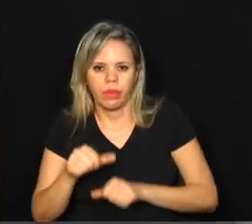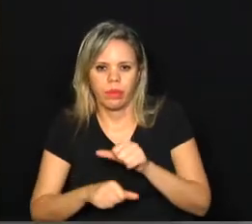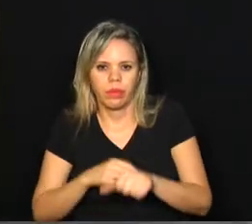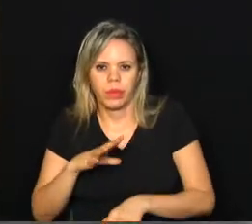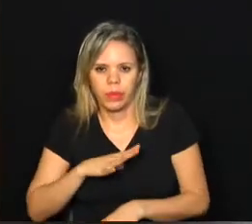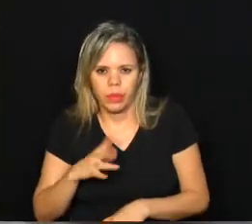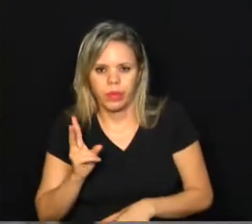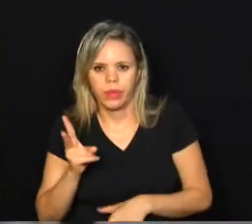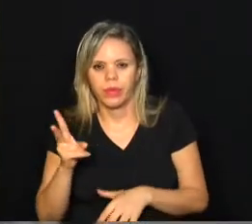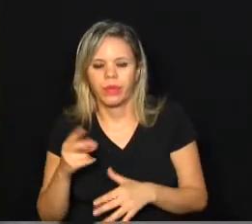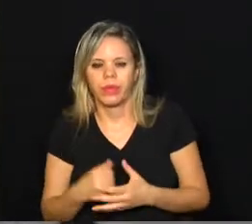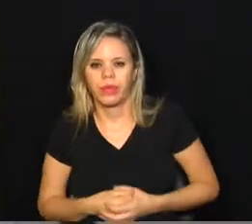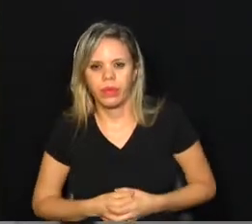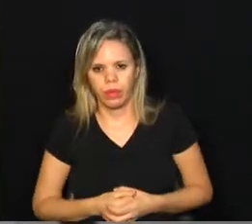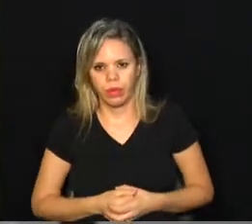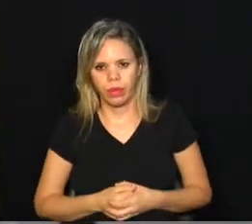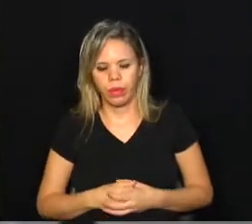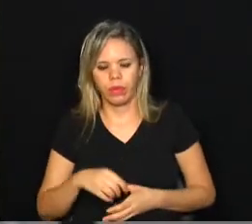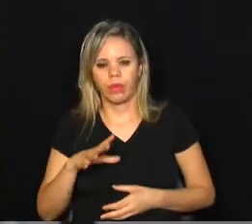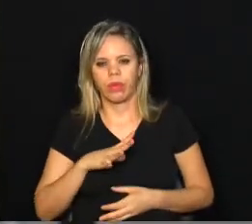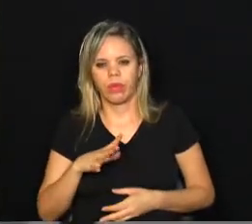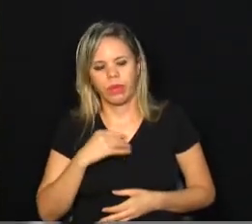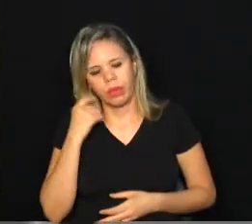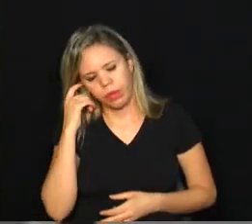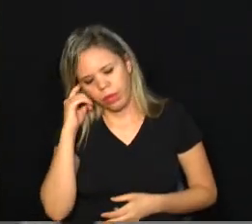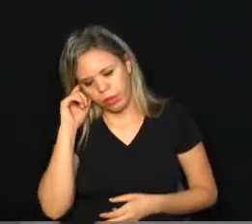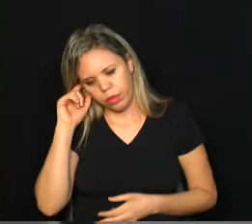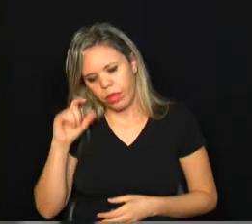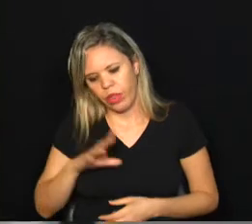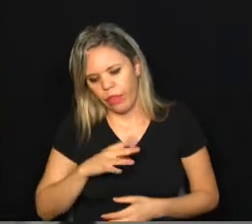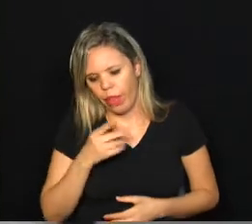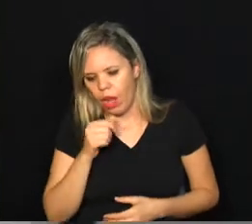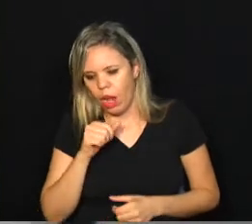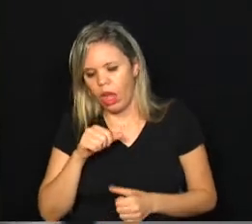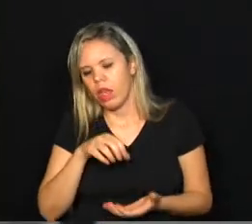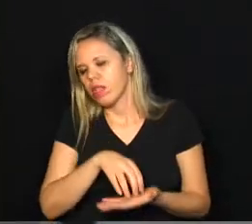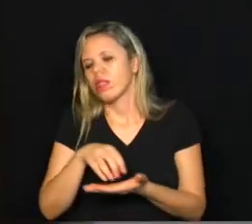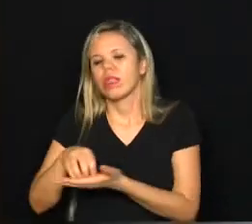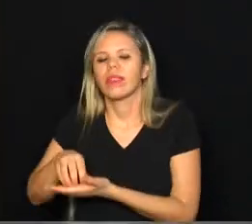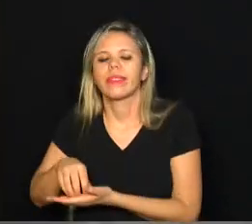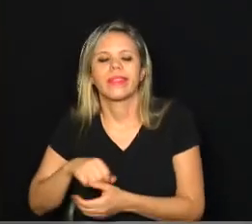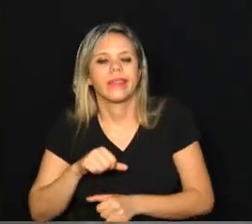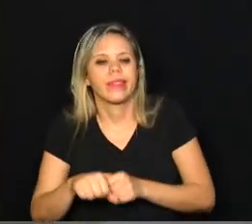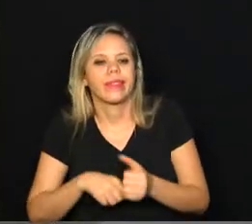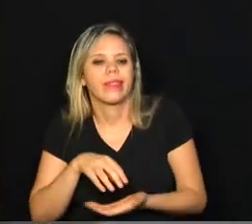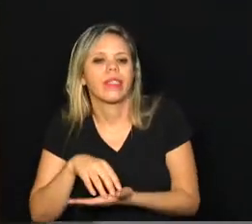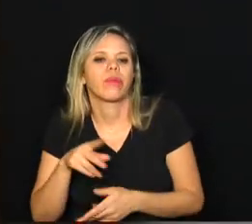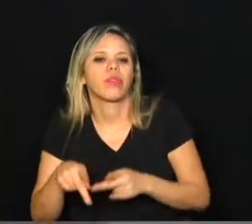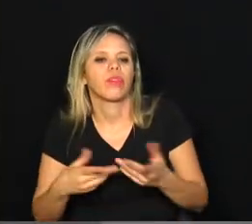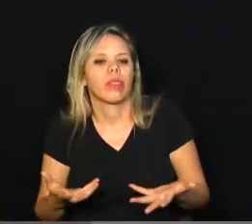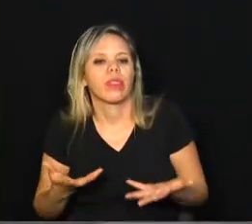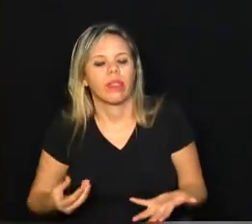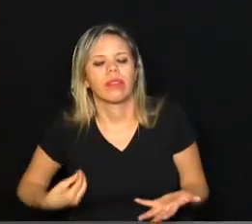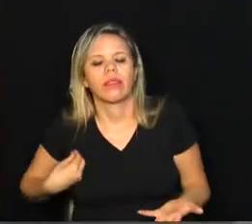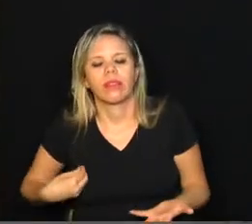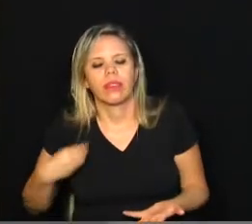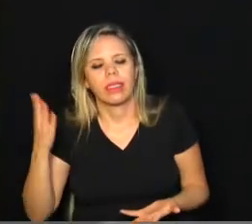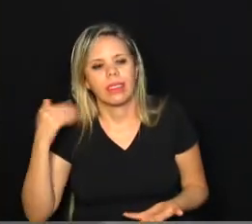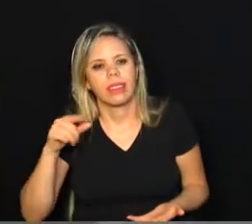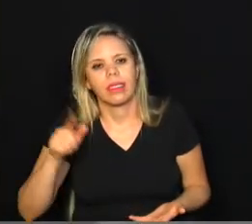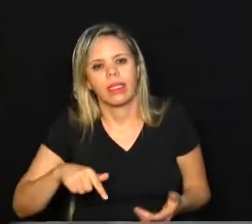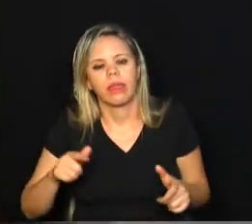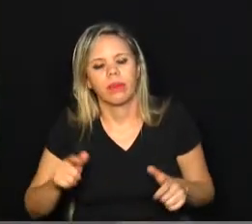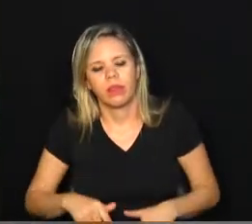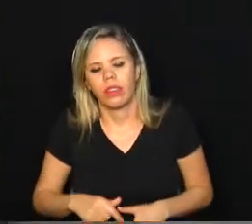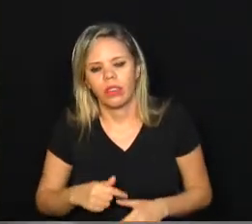cidade cada vez mais uma cidade que a gente chama de um hub de inovação, é um centro que as pessoas querem estar, porque sabem que ali